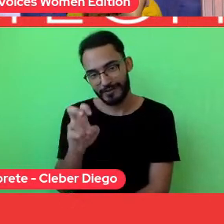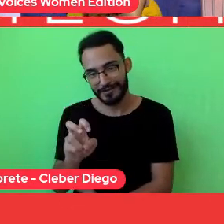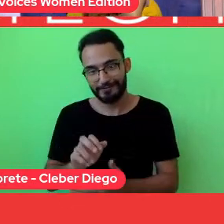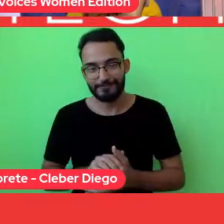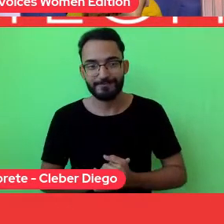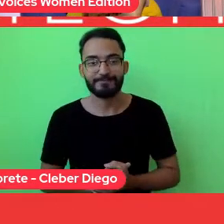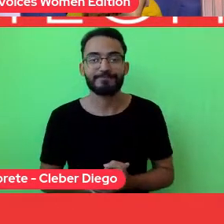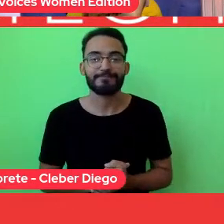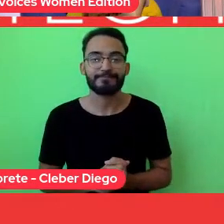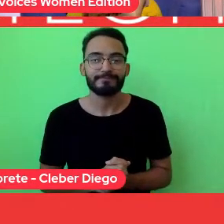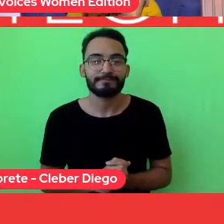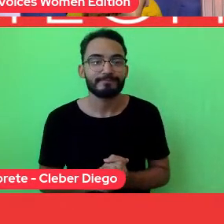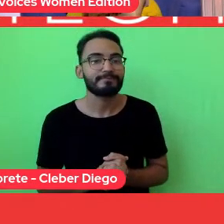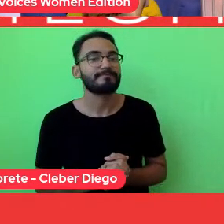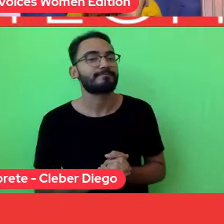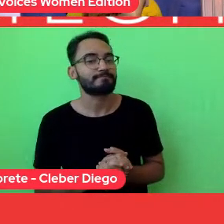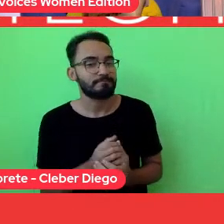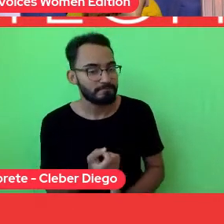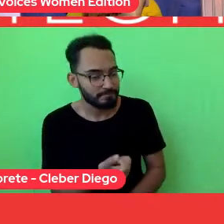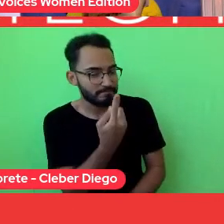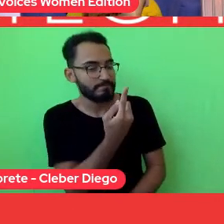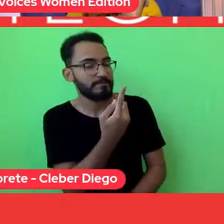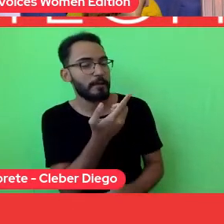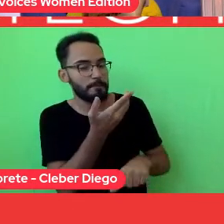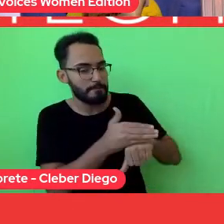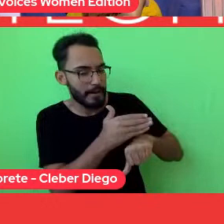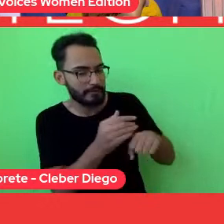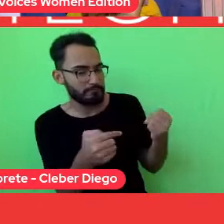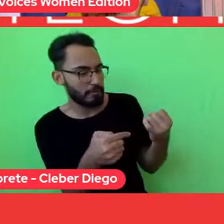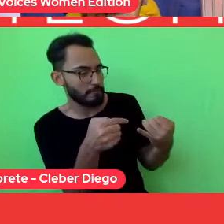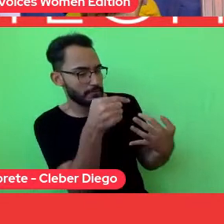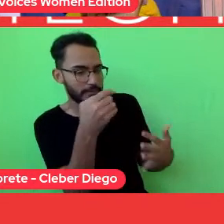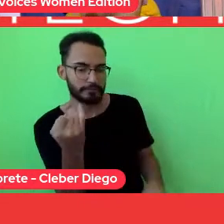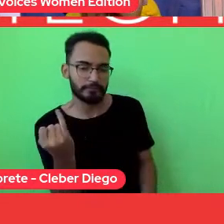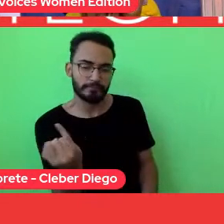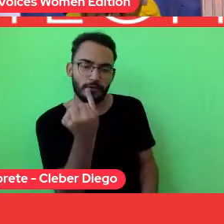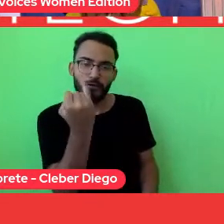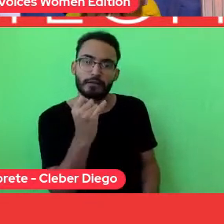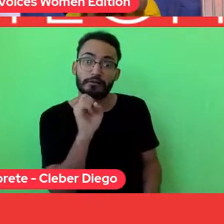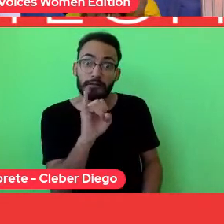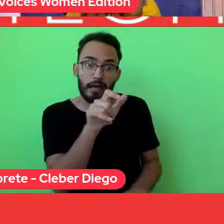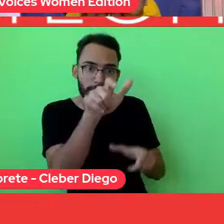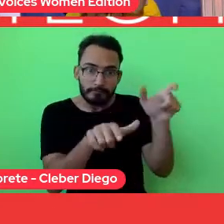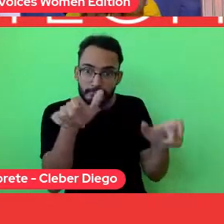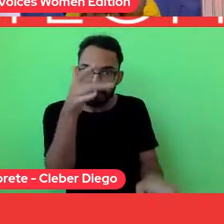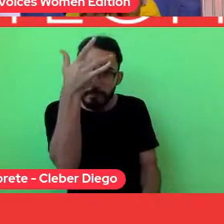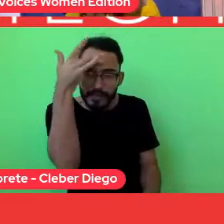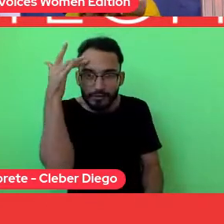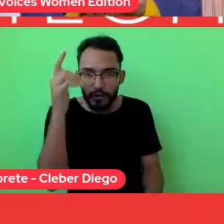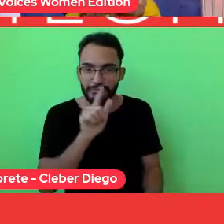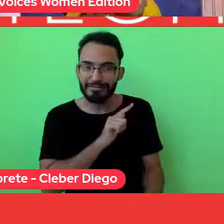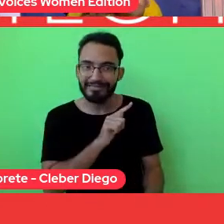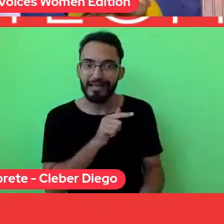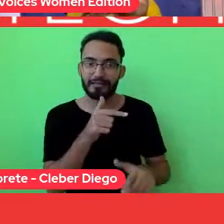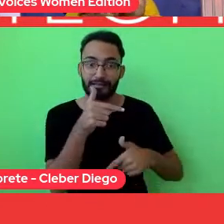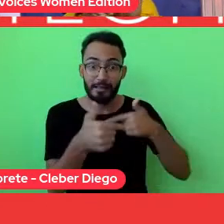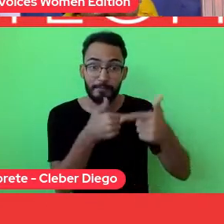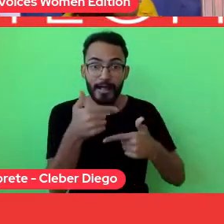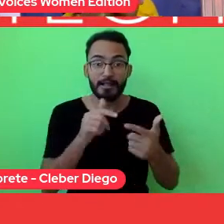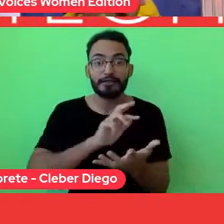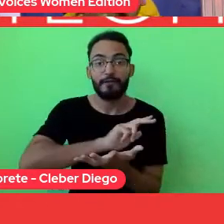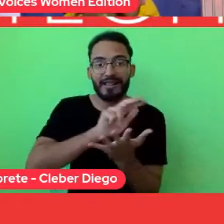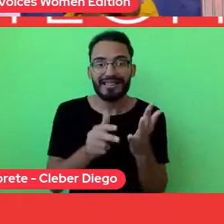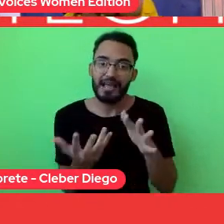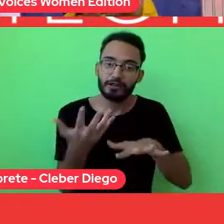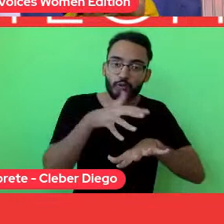Várias práticas aí super importantes, né? Se a gente tiver pessoas de empresas que trabalham com diversidade e